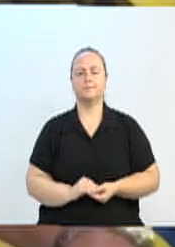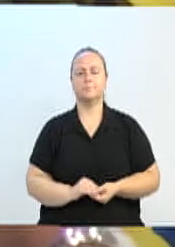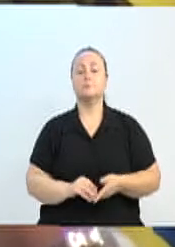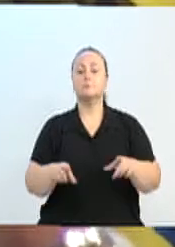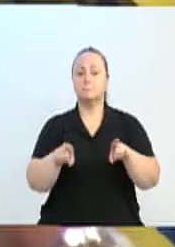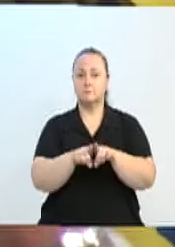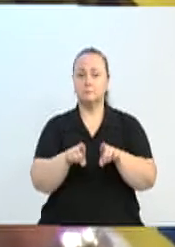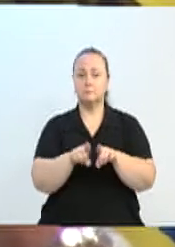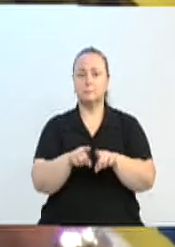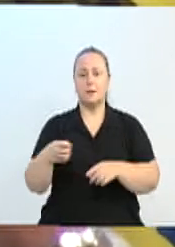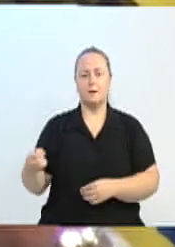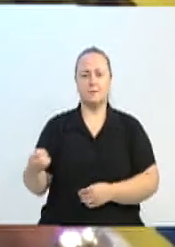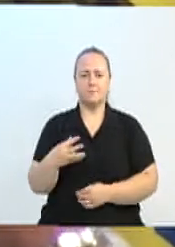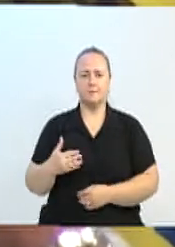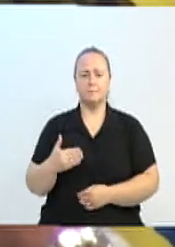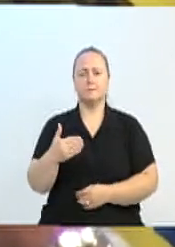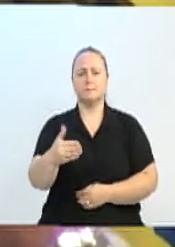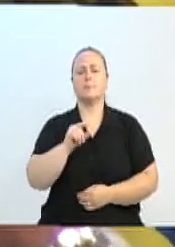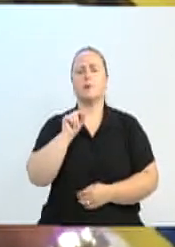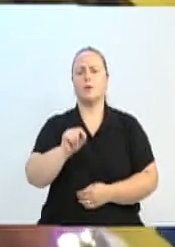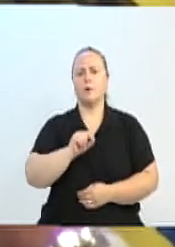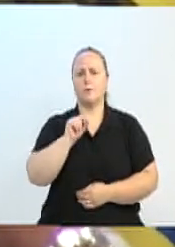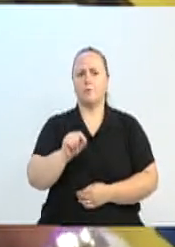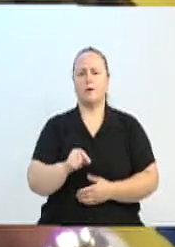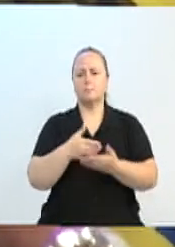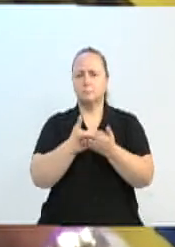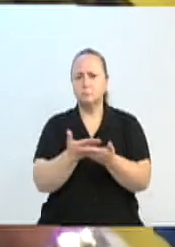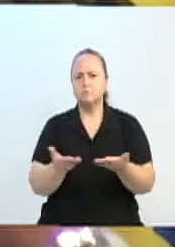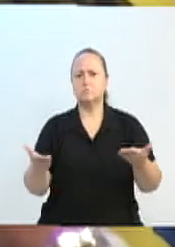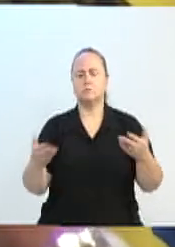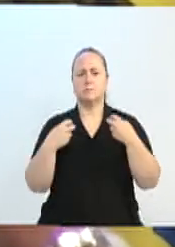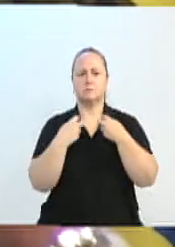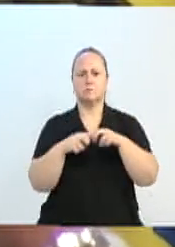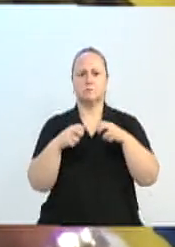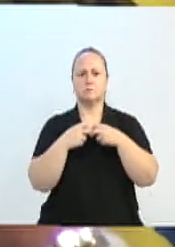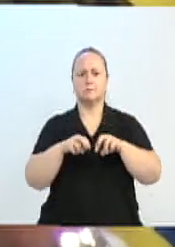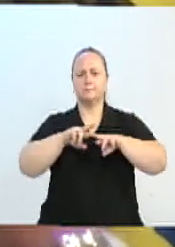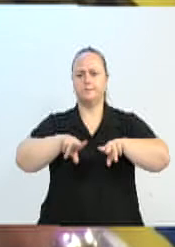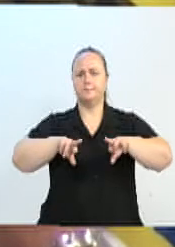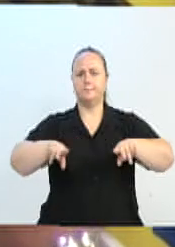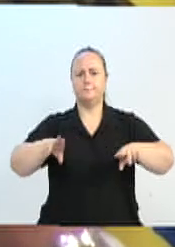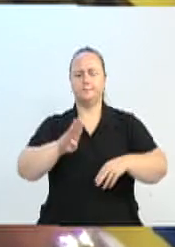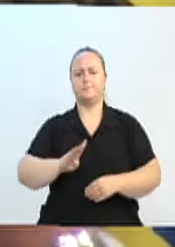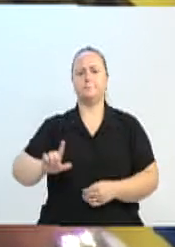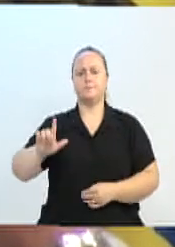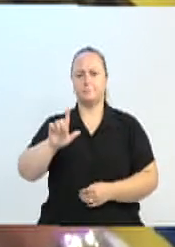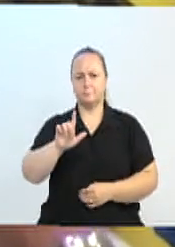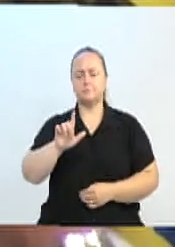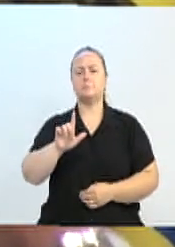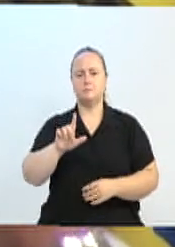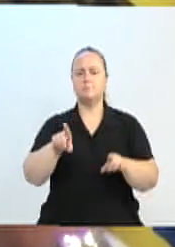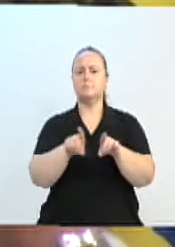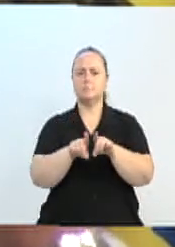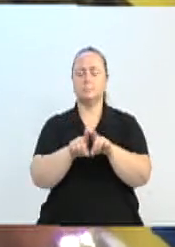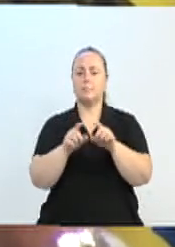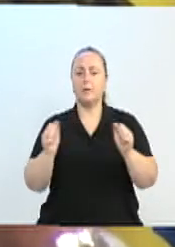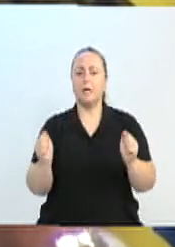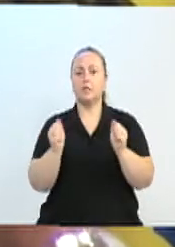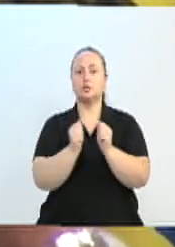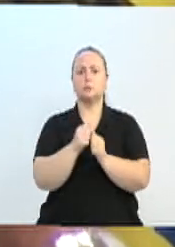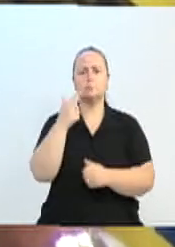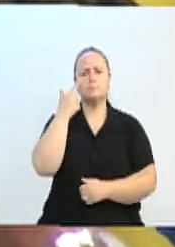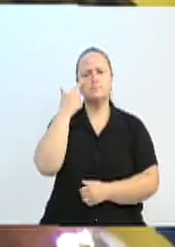lei que moderniza e abre o mercado no setor de transporte coletivo em Blumenau acompanhando as tendências